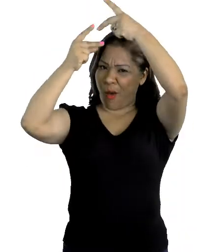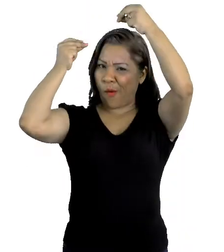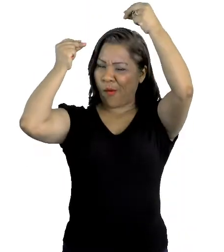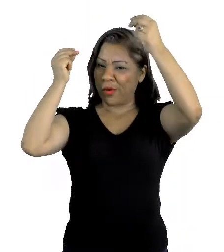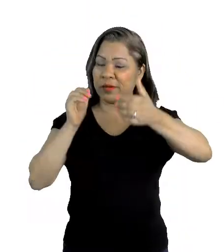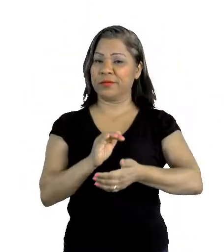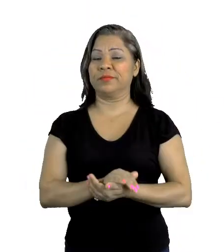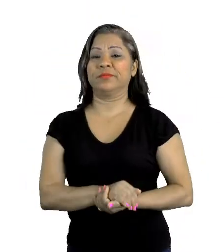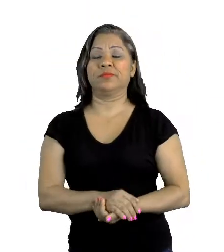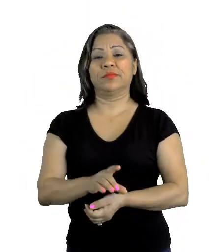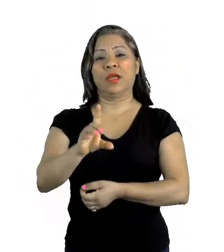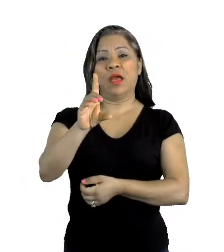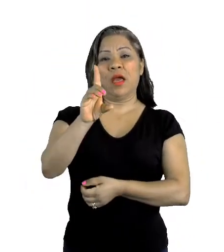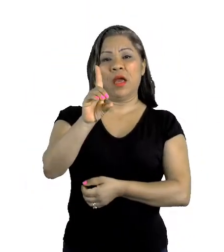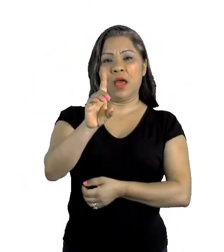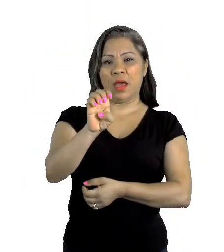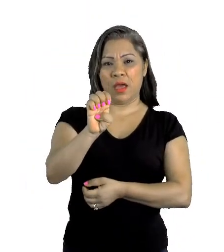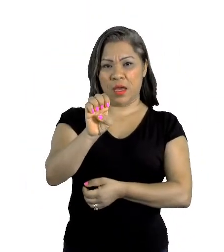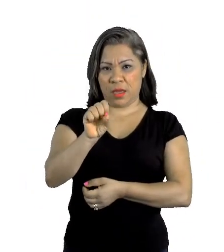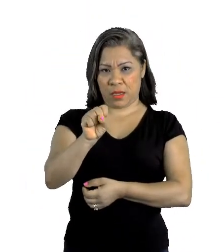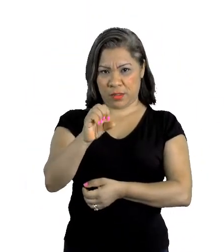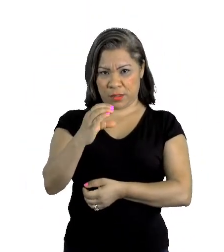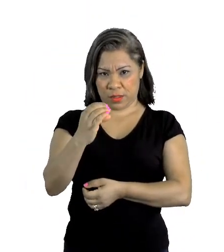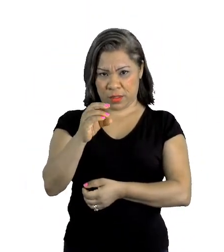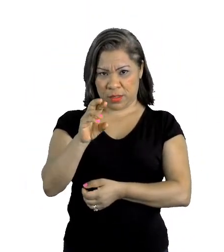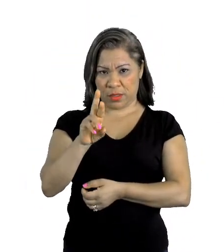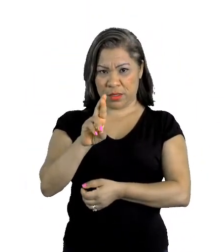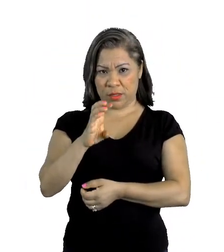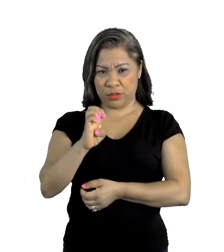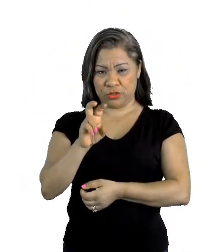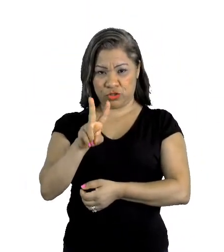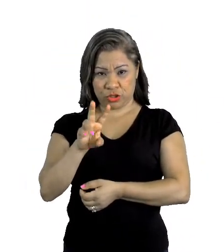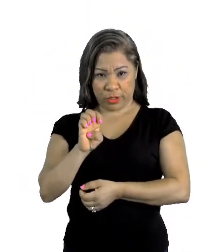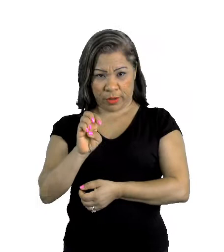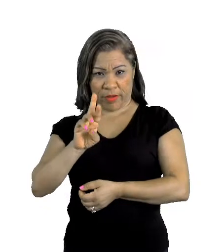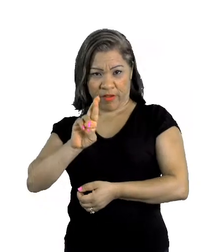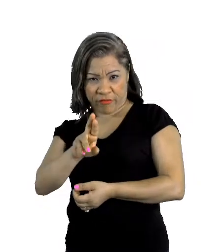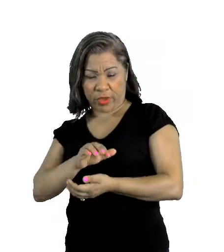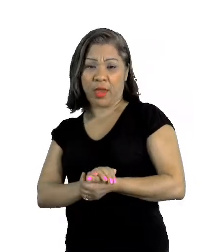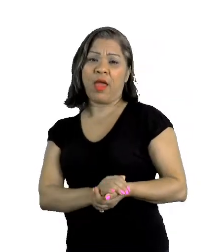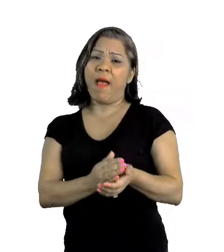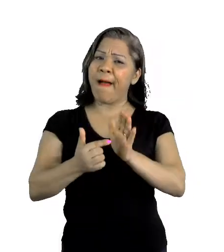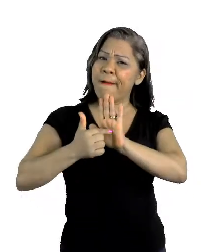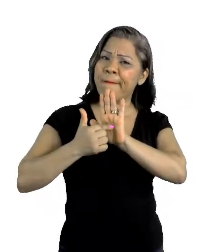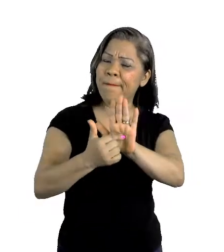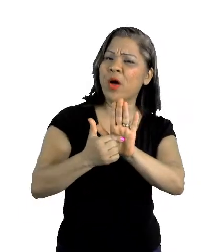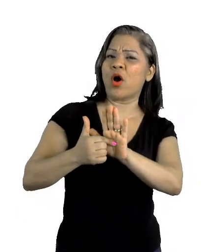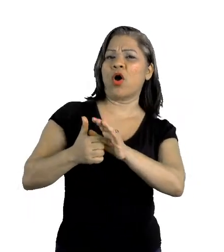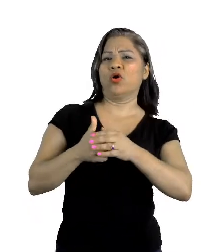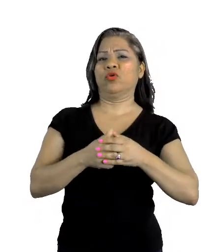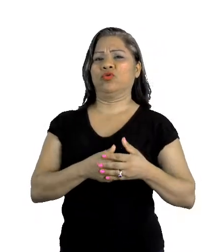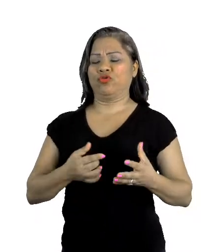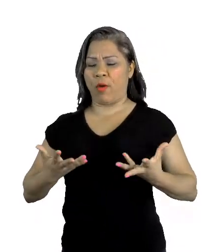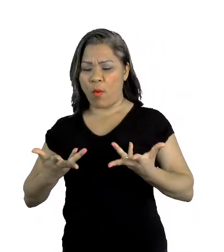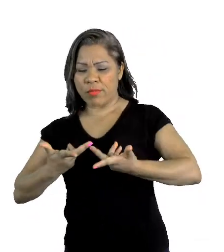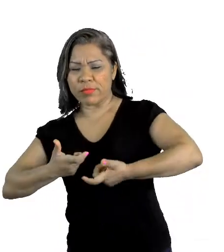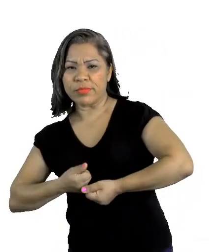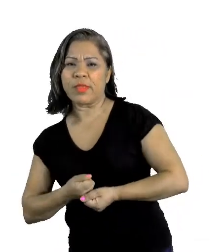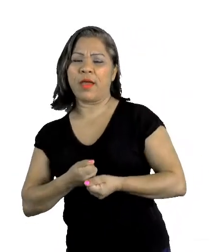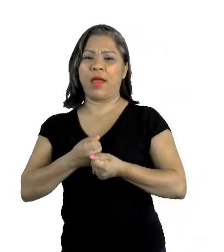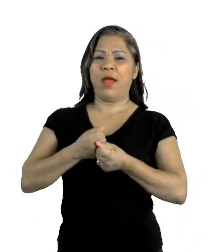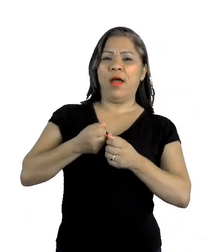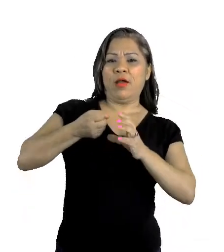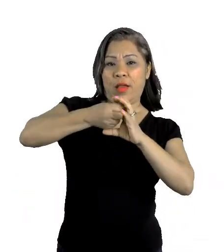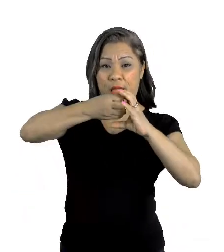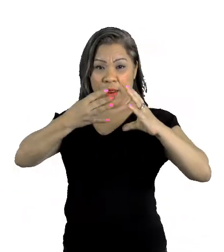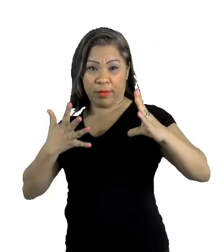Descrever é apresentar qualidades, revelar características, fazer comparação, como